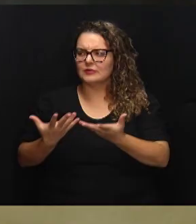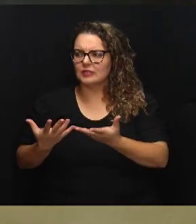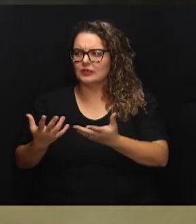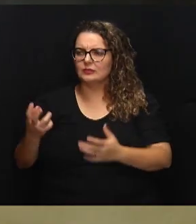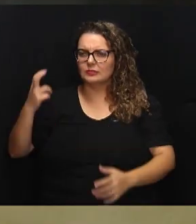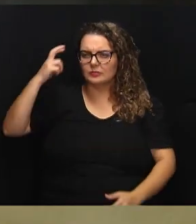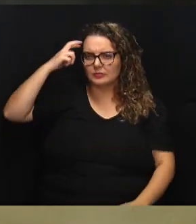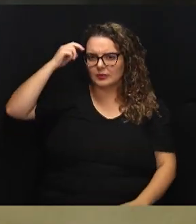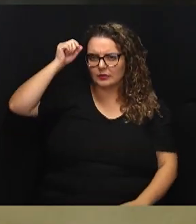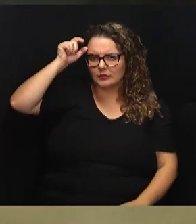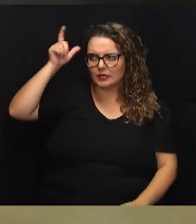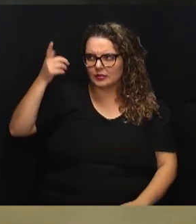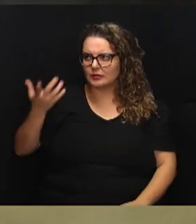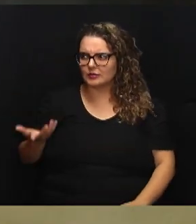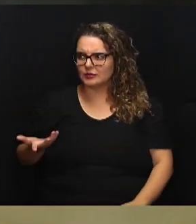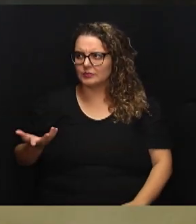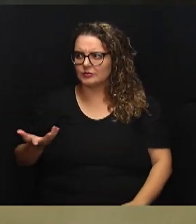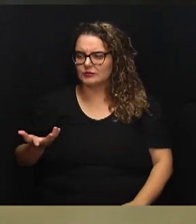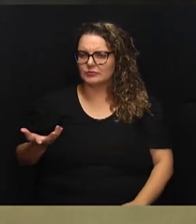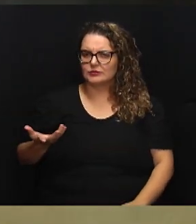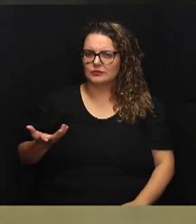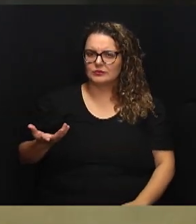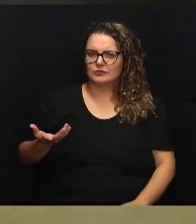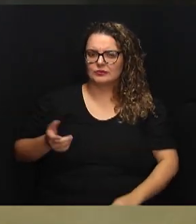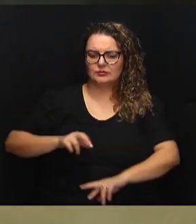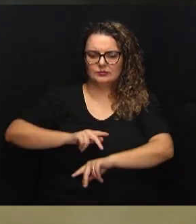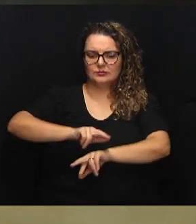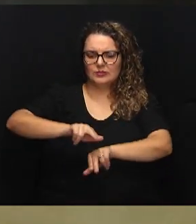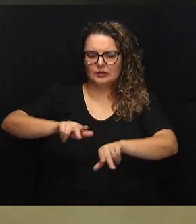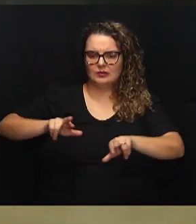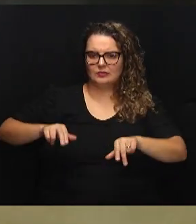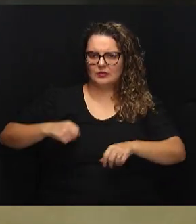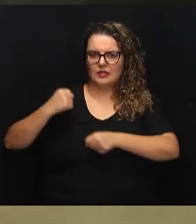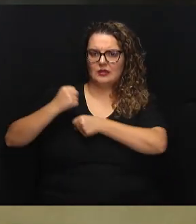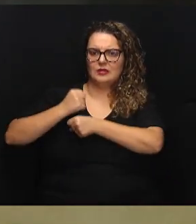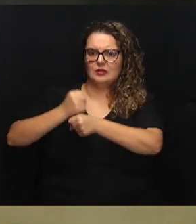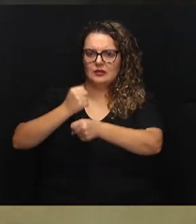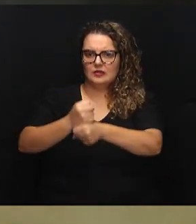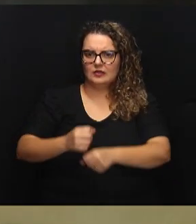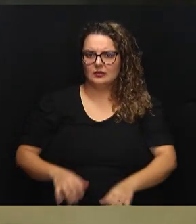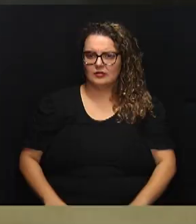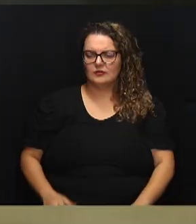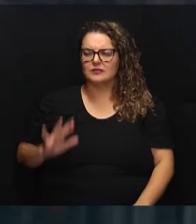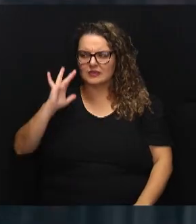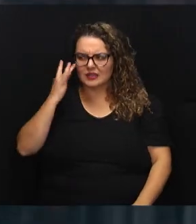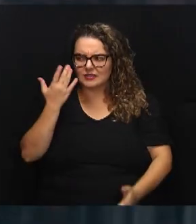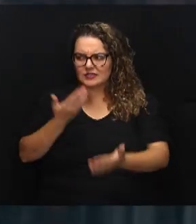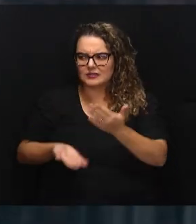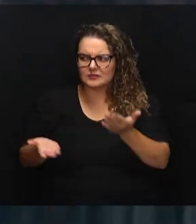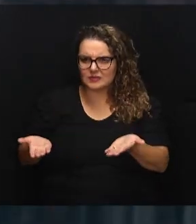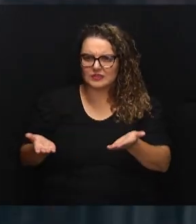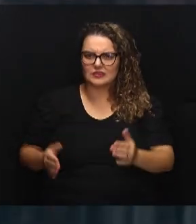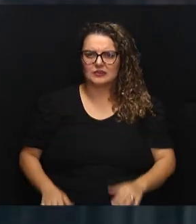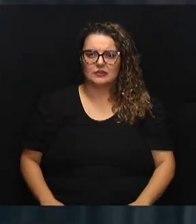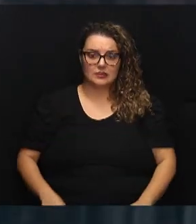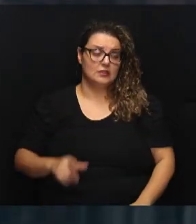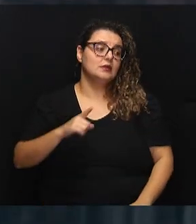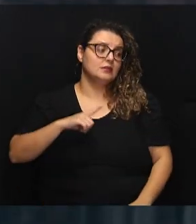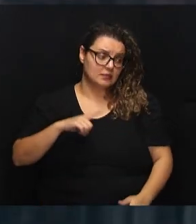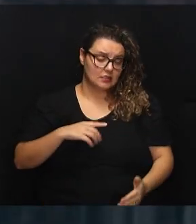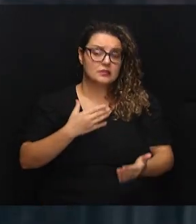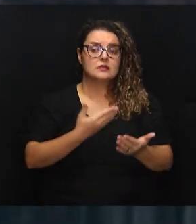cultura que a gente trouxe, né, por diversos anos, você acha que isso se perdeu? Então, tem se perdido, só